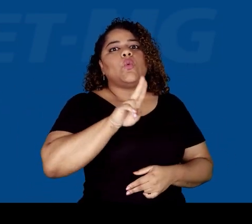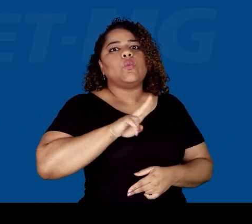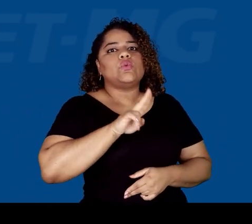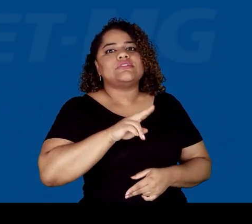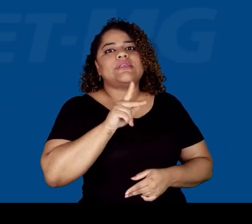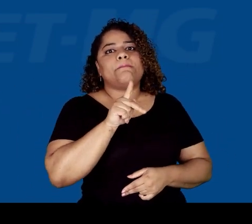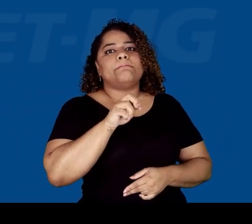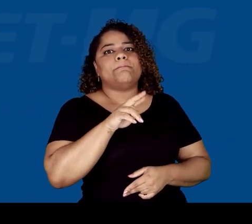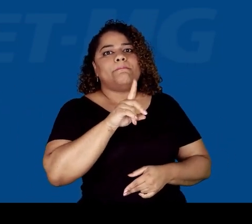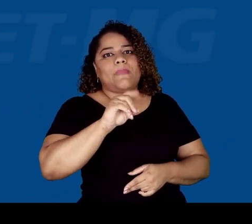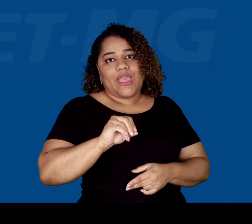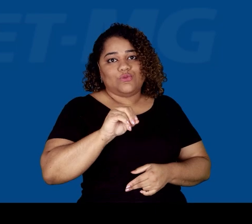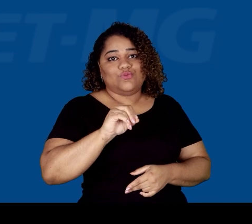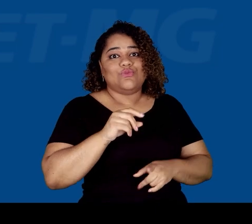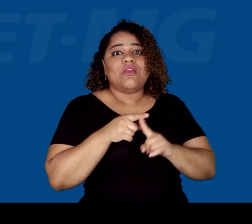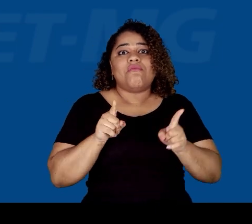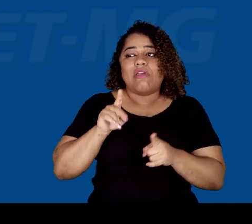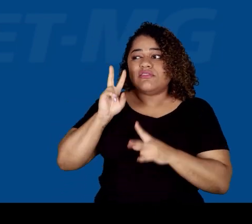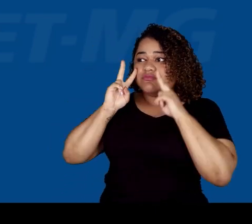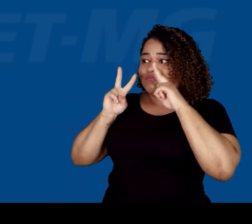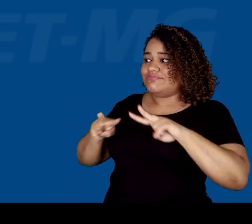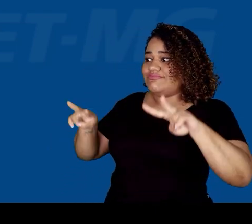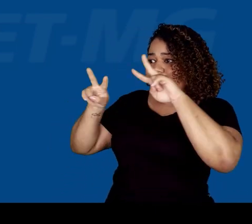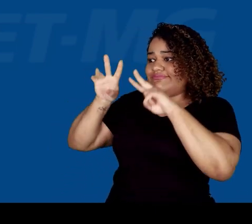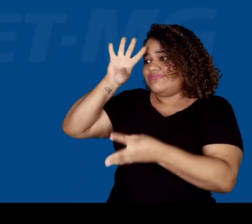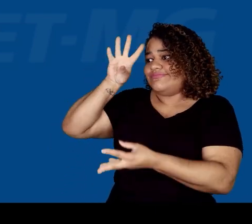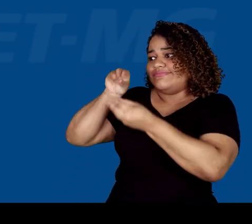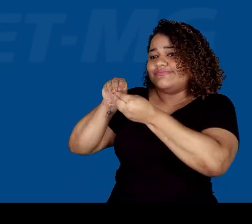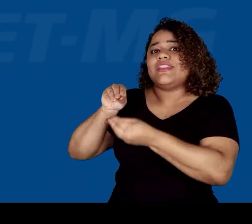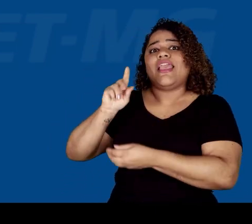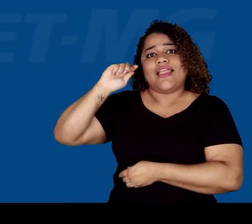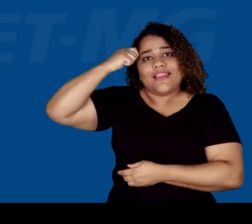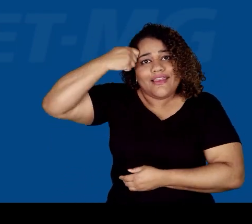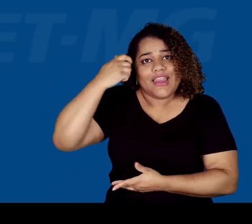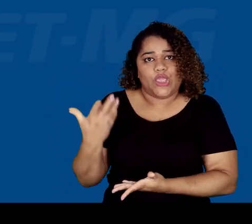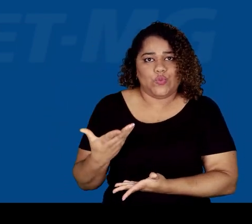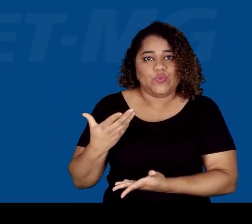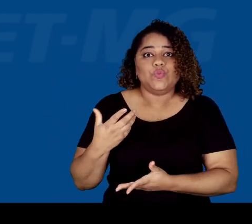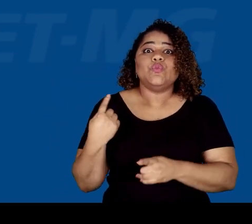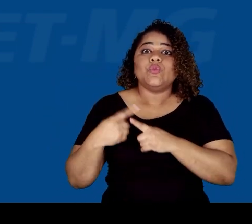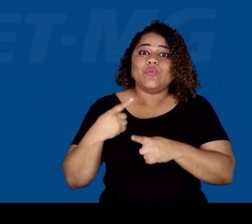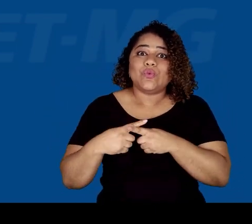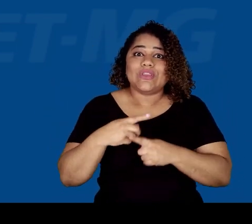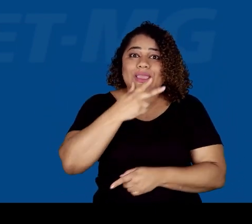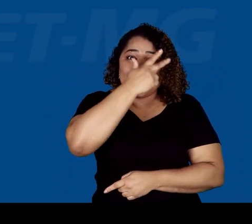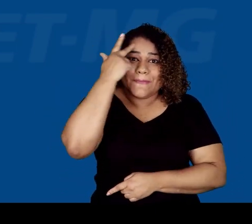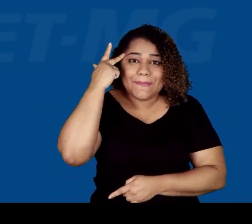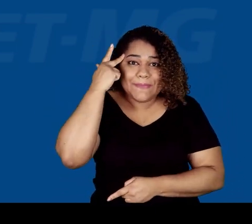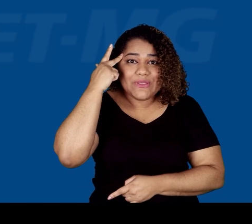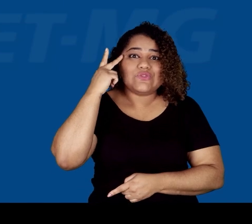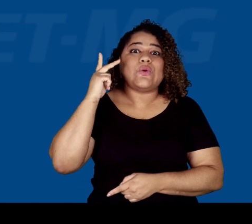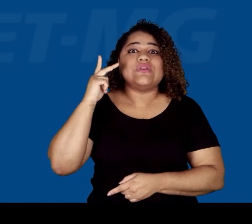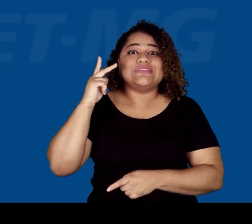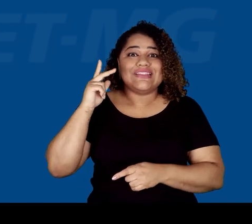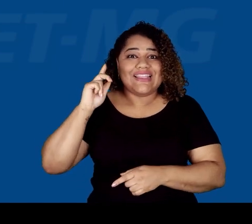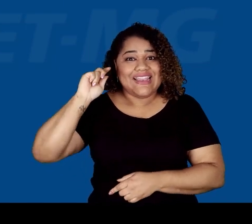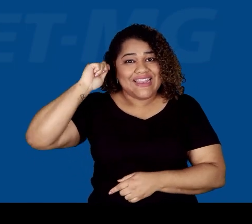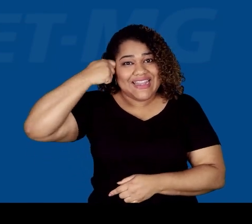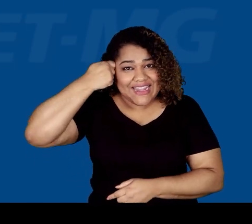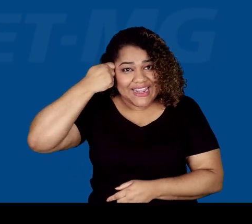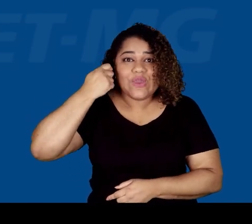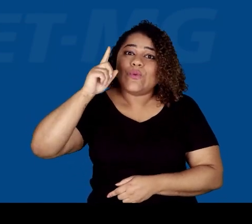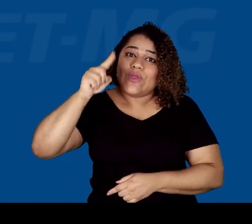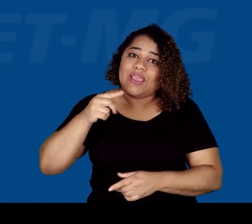de negro, que inclusive era inegável por conta dos traços do seu fenótipo. As pessoas pretas têm os traços fenotípicos